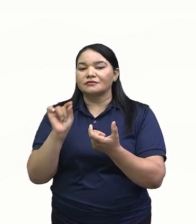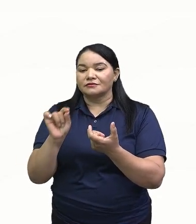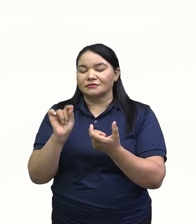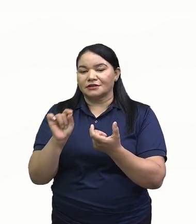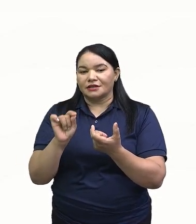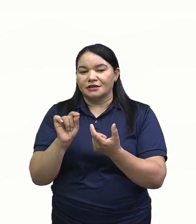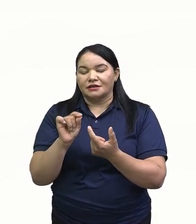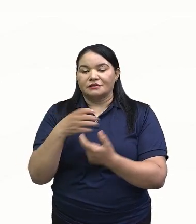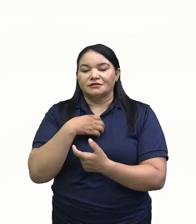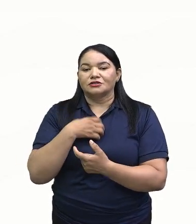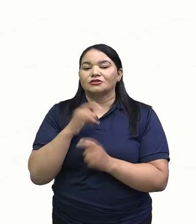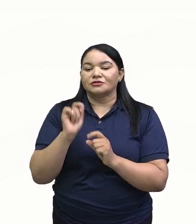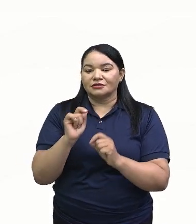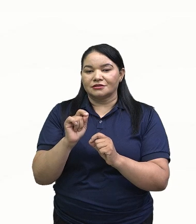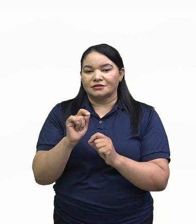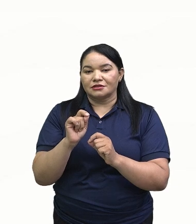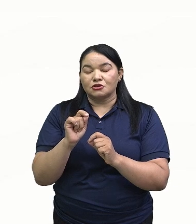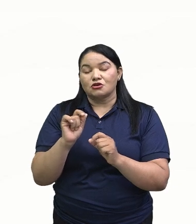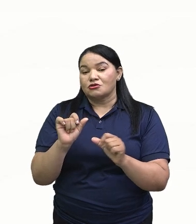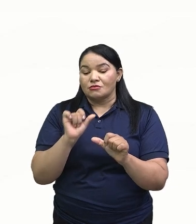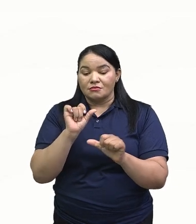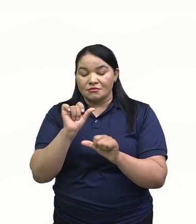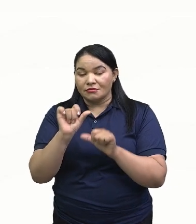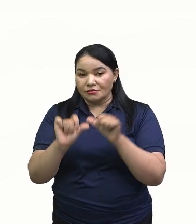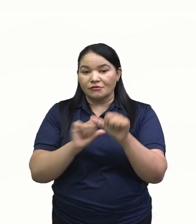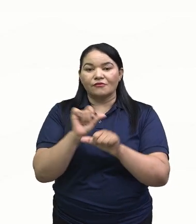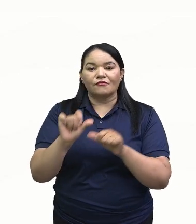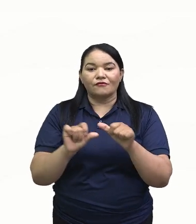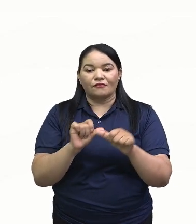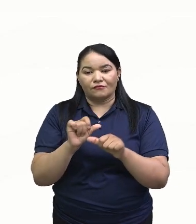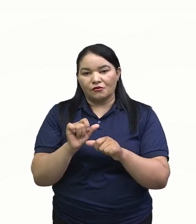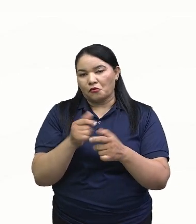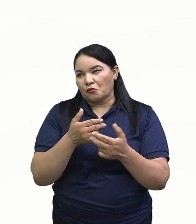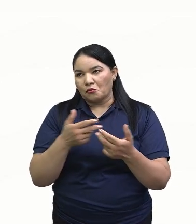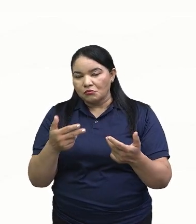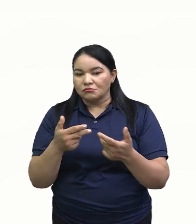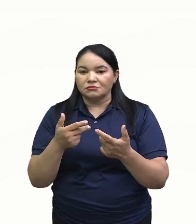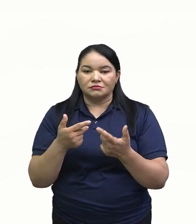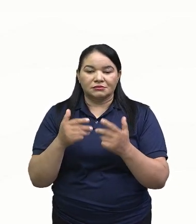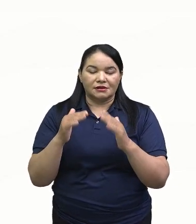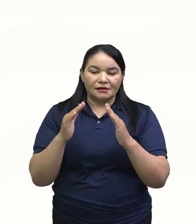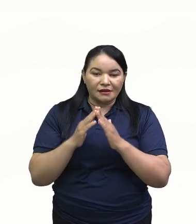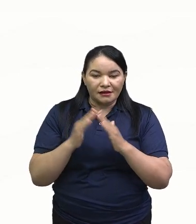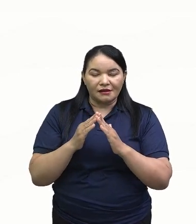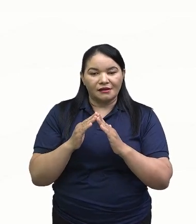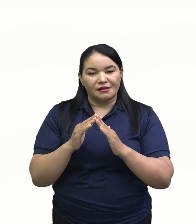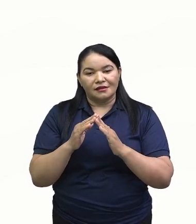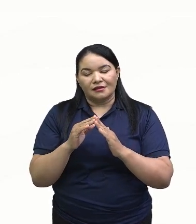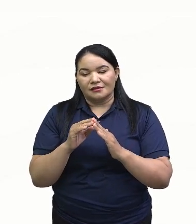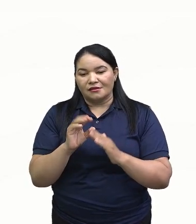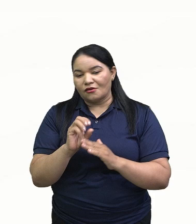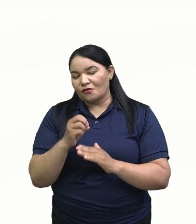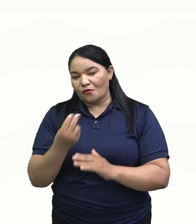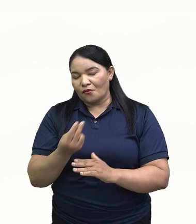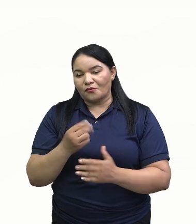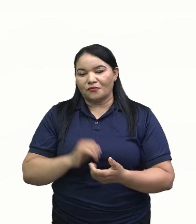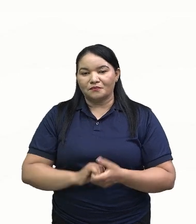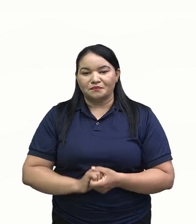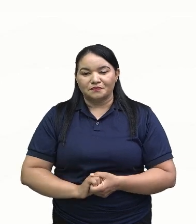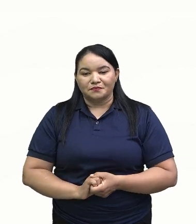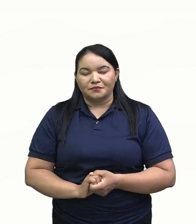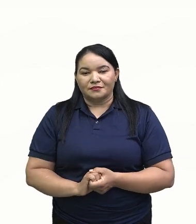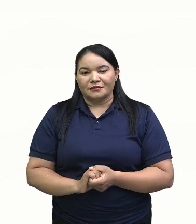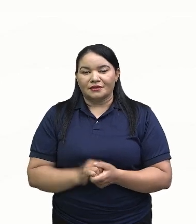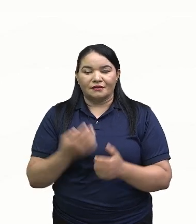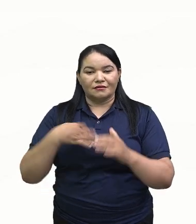ter um sentido de quê? De renovar algo. Ou uma casa, ou um